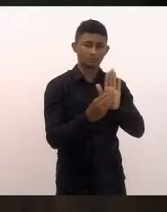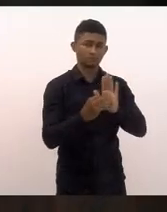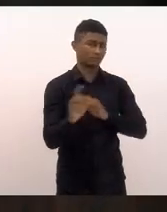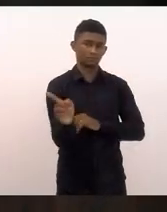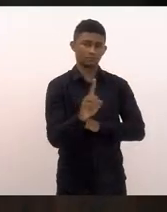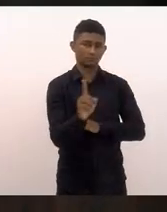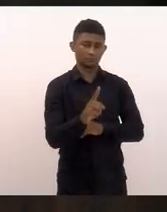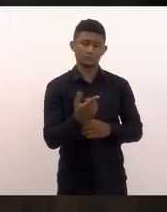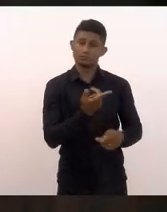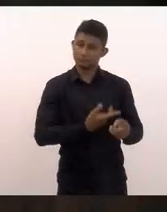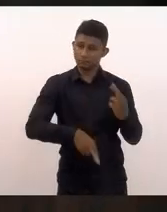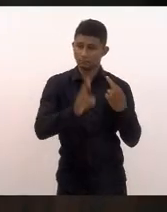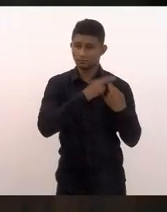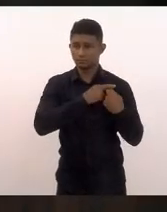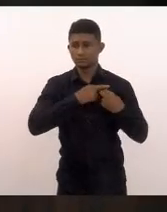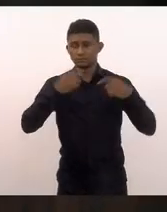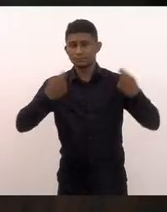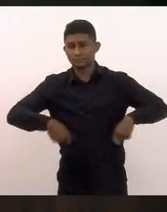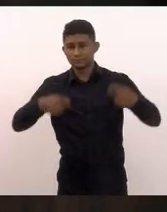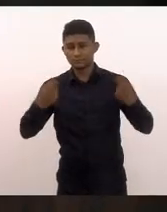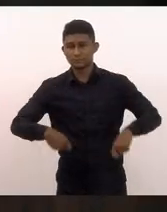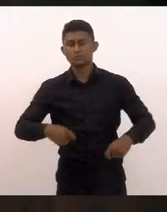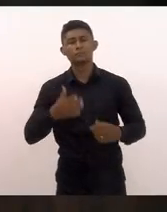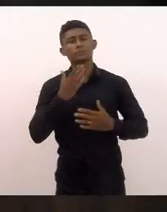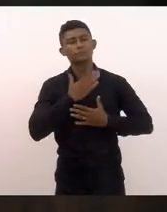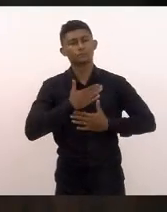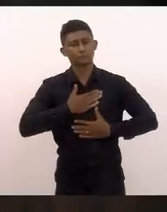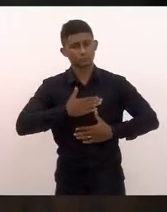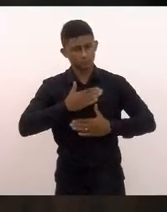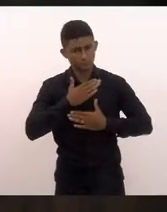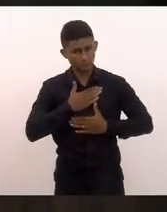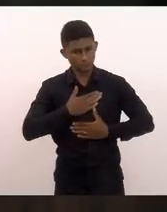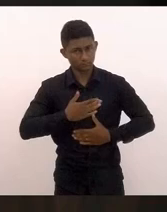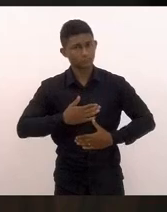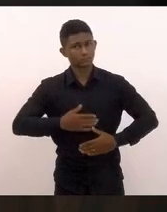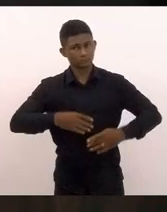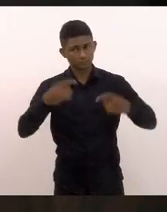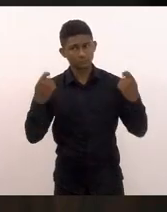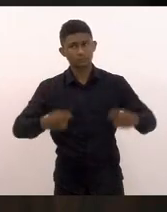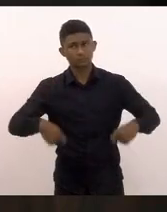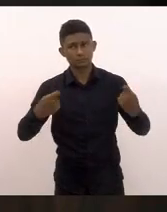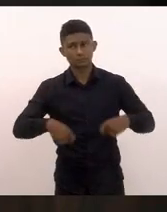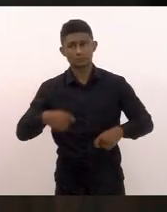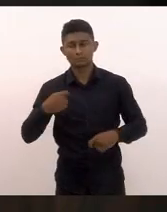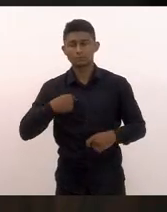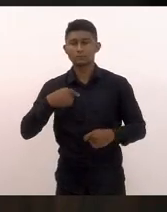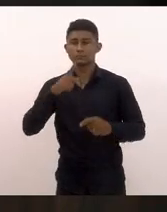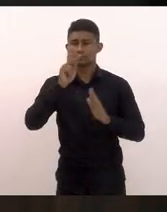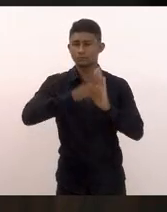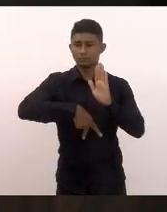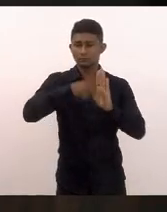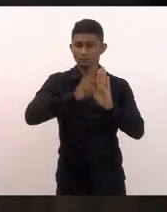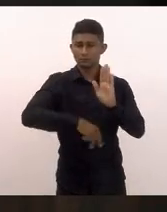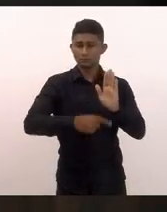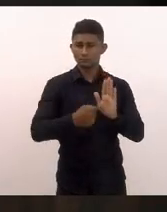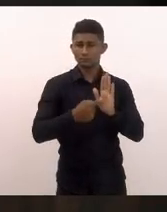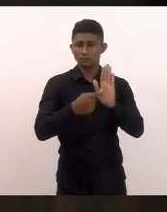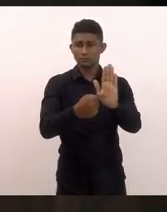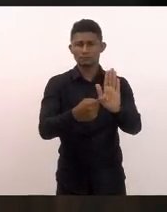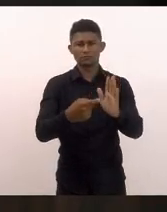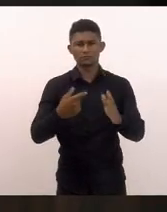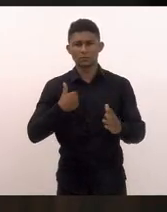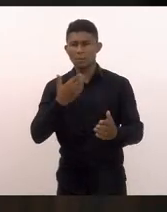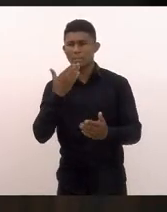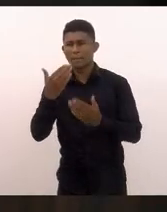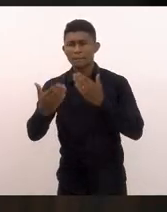responsabilidade. Então, com muita serenidade, muita tranquilidade, eu trouxe para cá o projeto, não pedi voto a